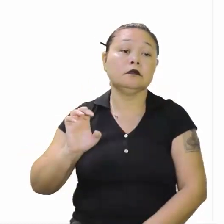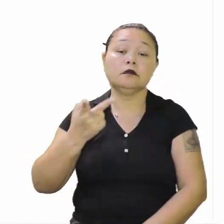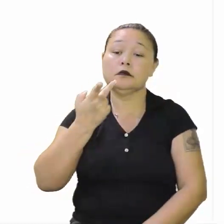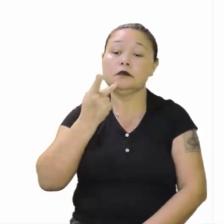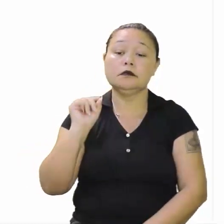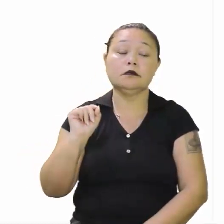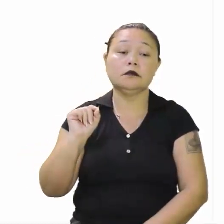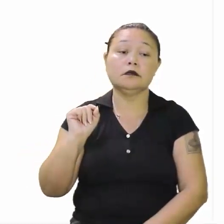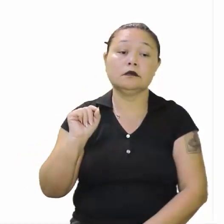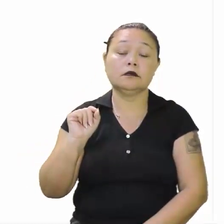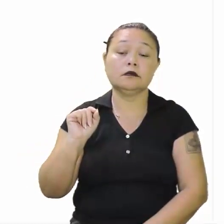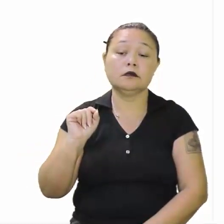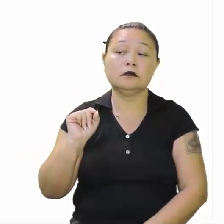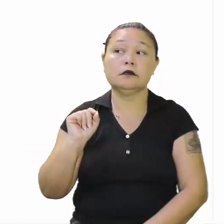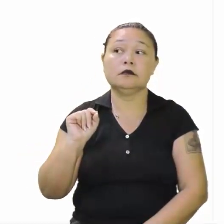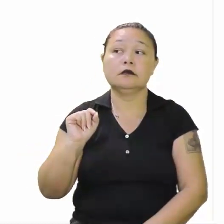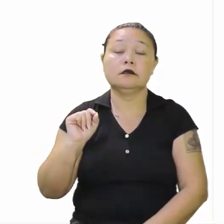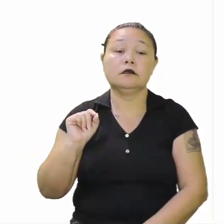seguinte: